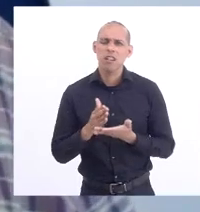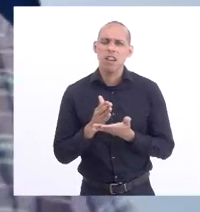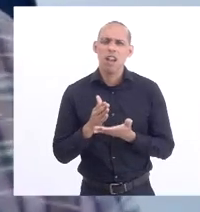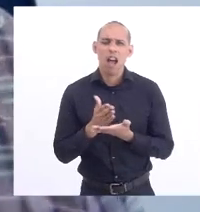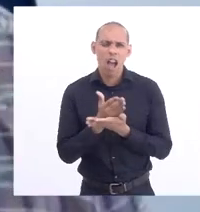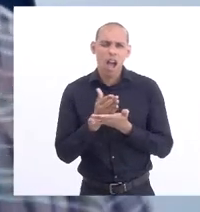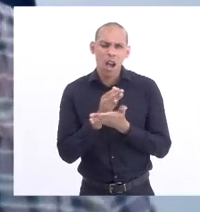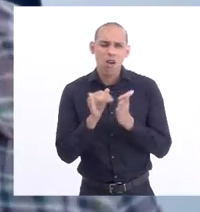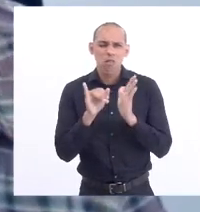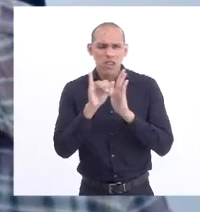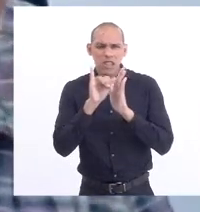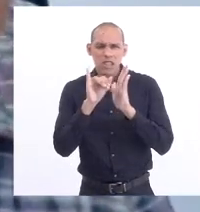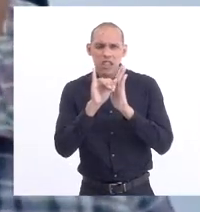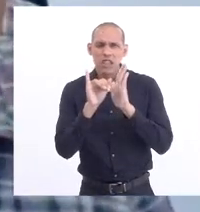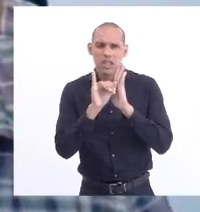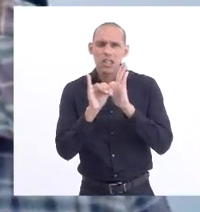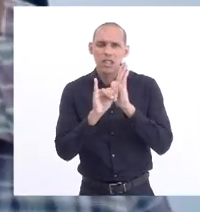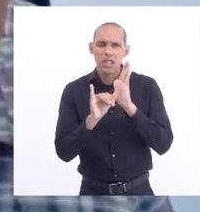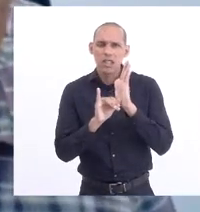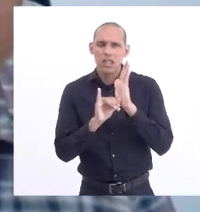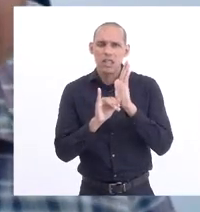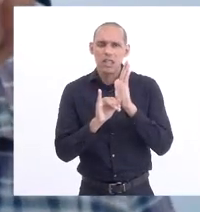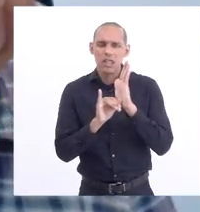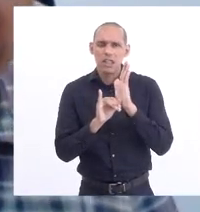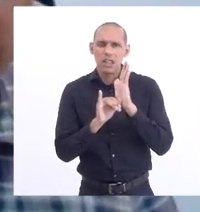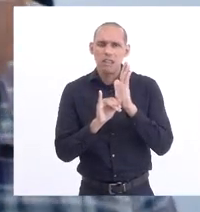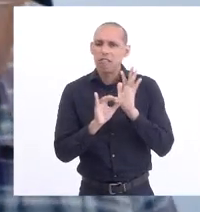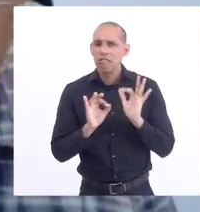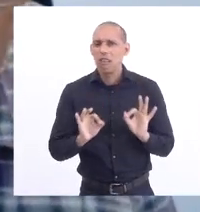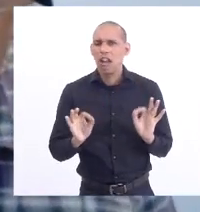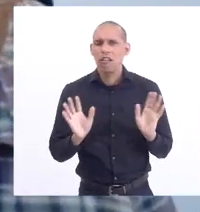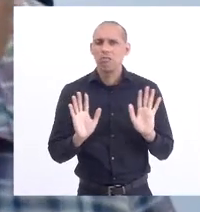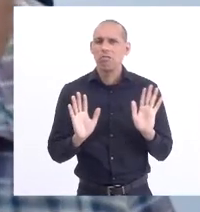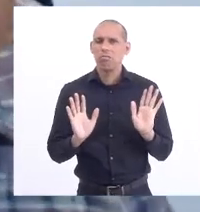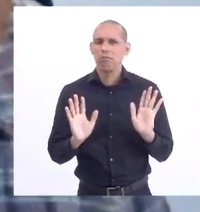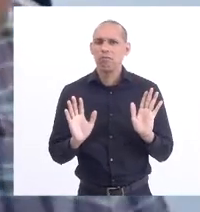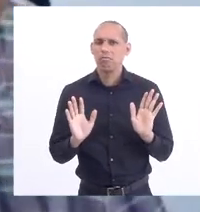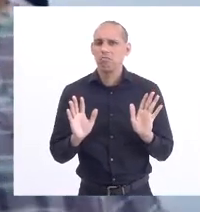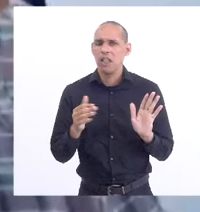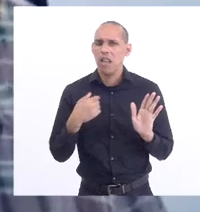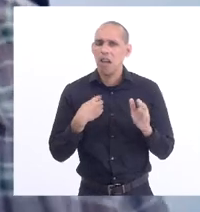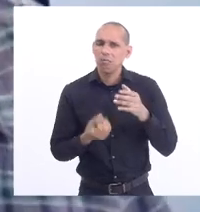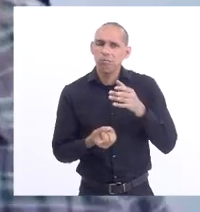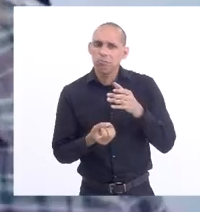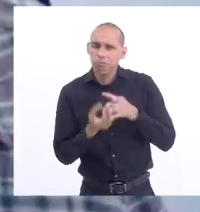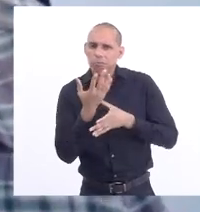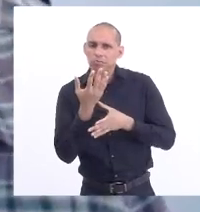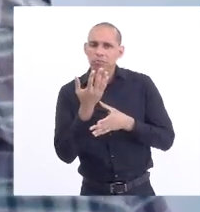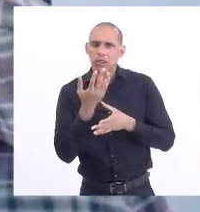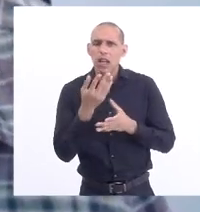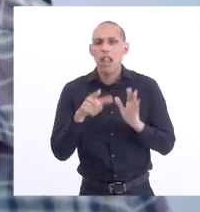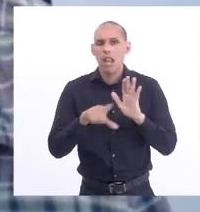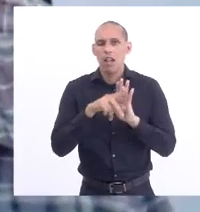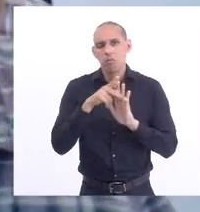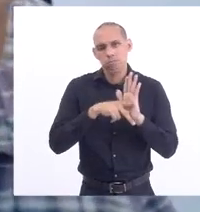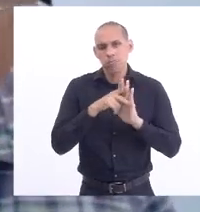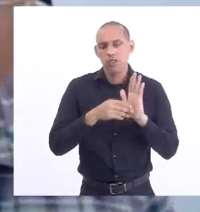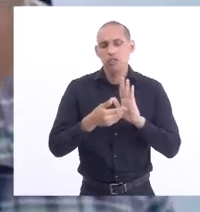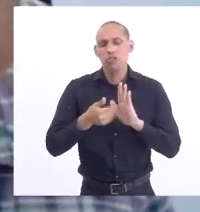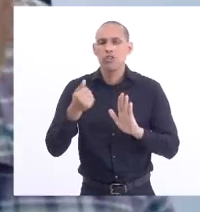item não estar na direção do que eu produzi esse projeto de lei, eu quero retirar de